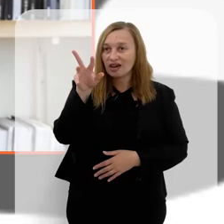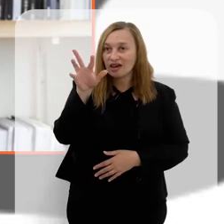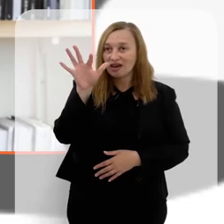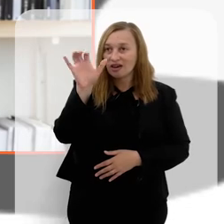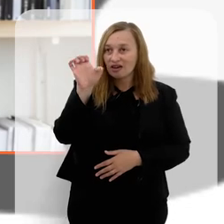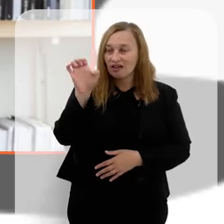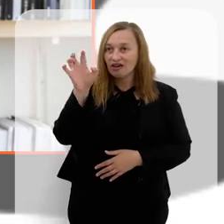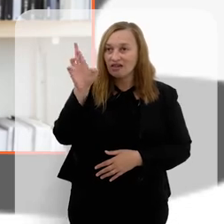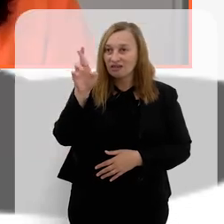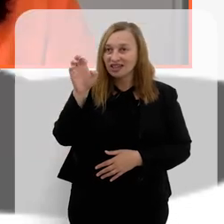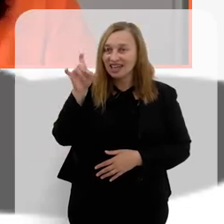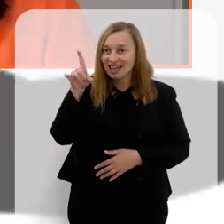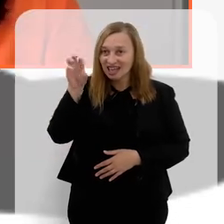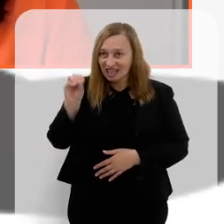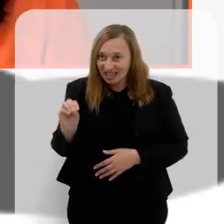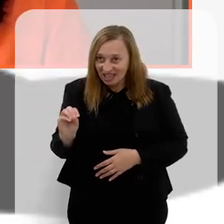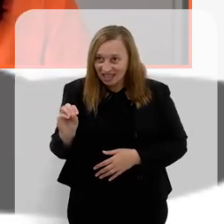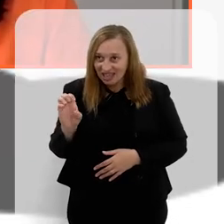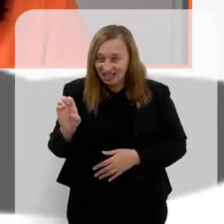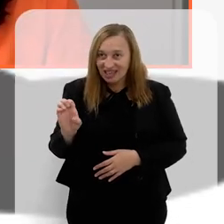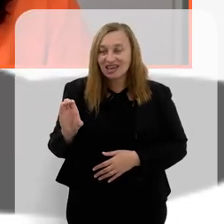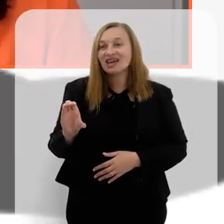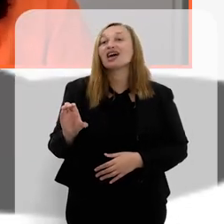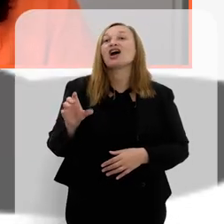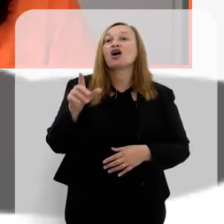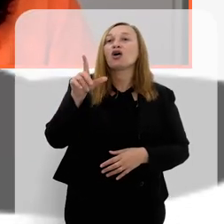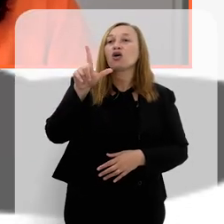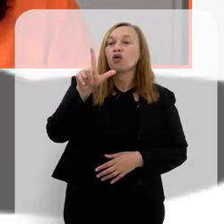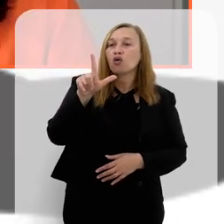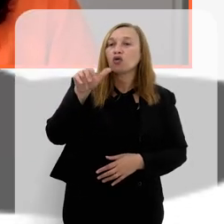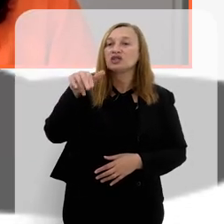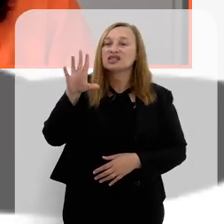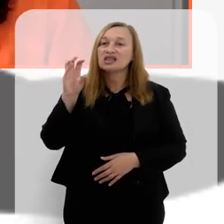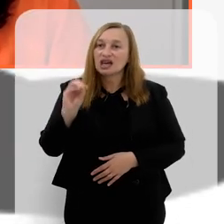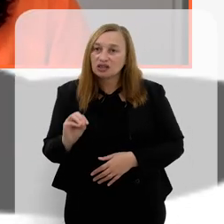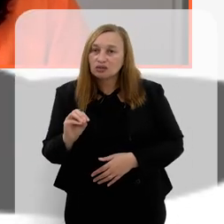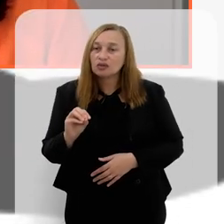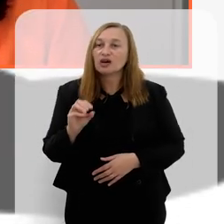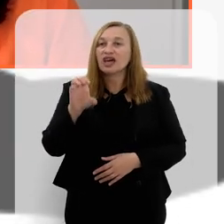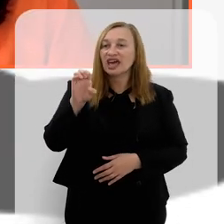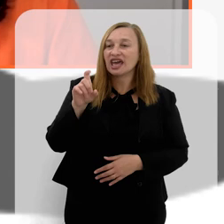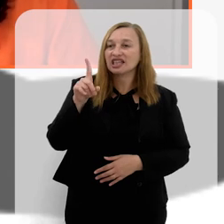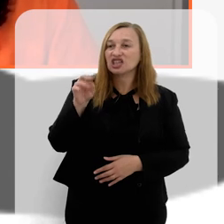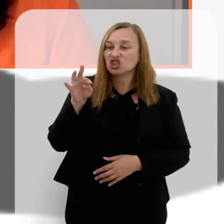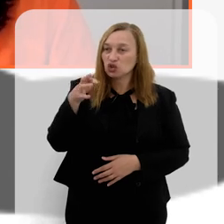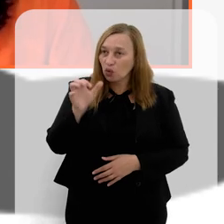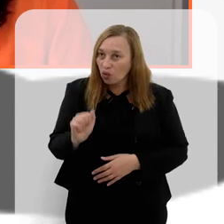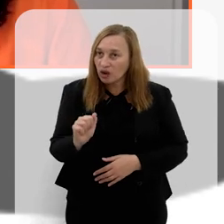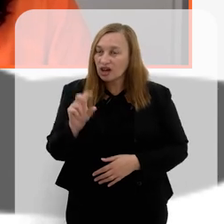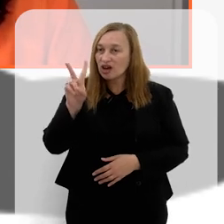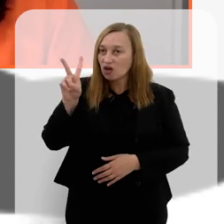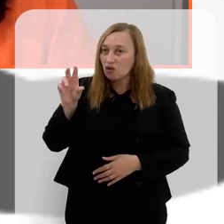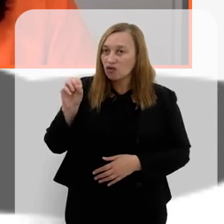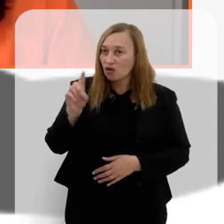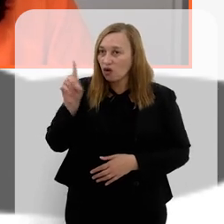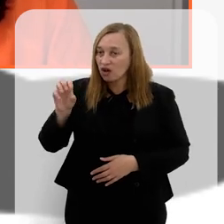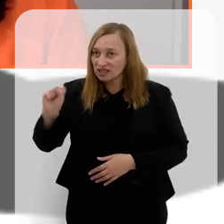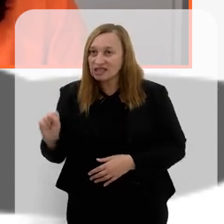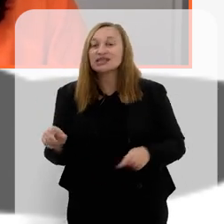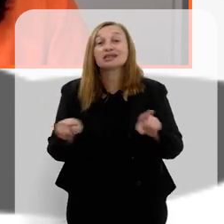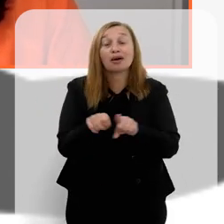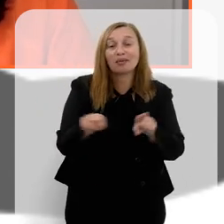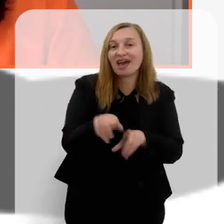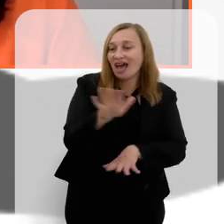filósofo Frederic, E nos ao assiste. Luciano, não é? A editora Vozes, as crianças que são